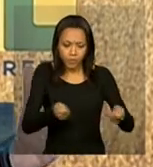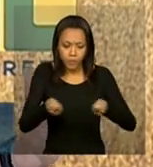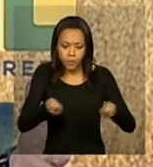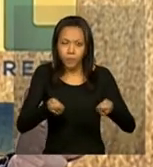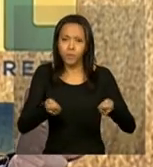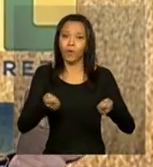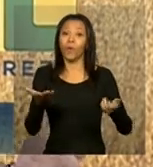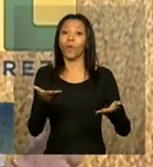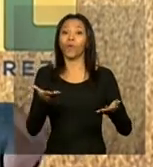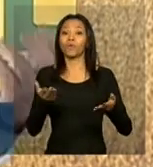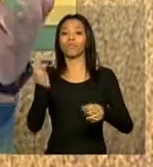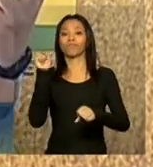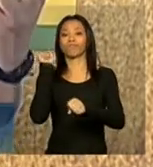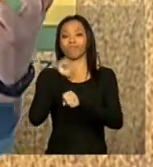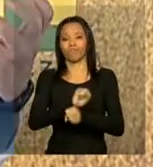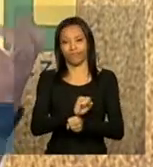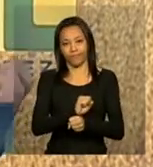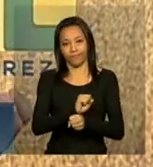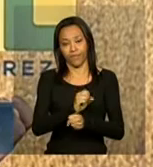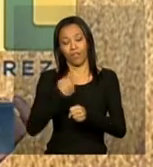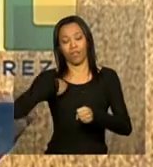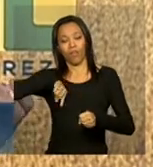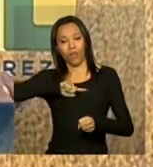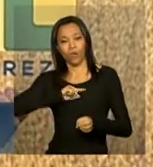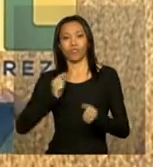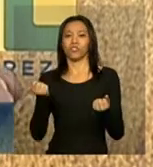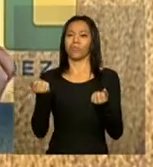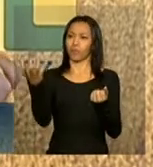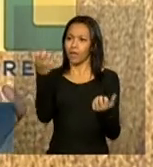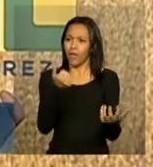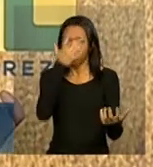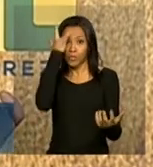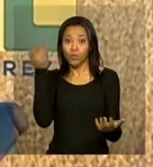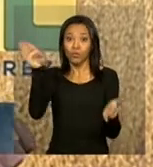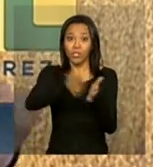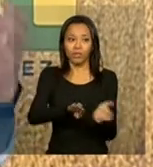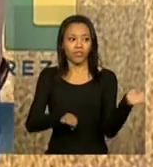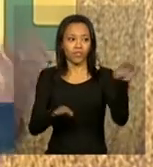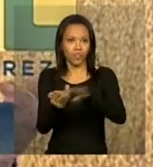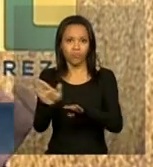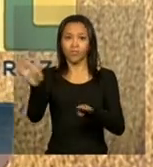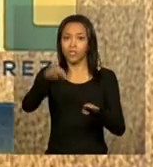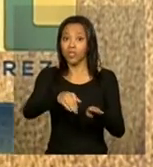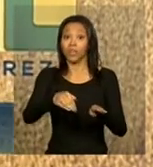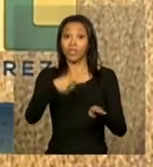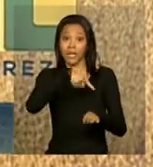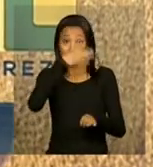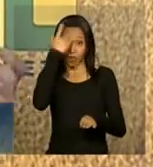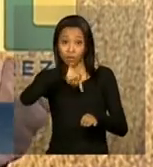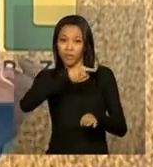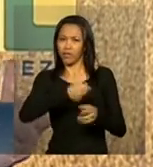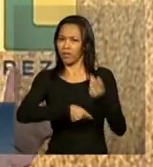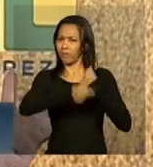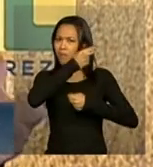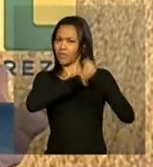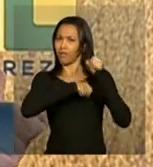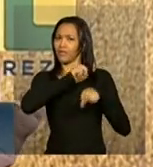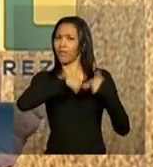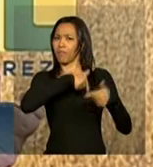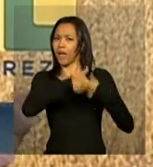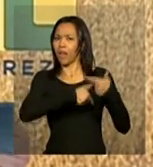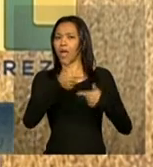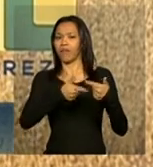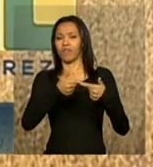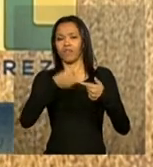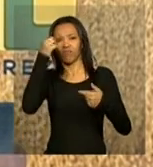estão em ressaca. Nós estamos recebendo esse fluxo de pessoas, esse passivo social que o extrativismo